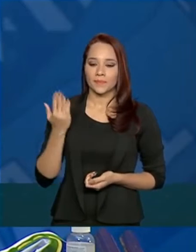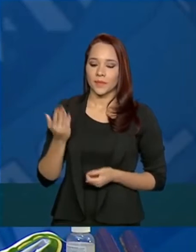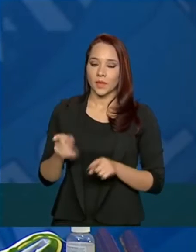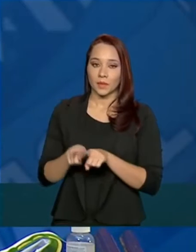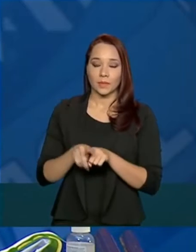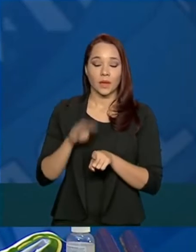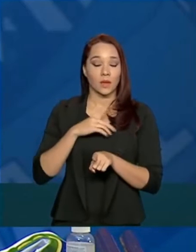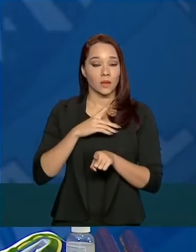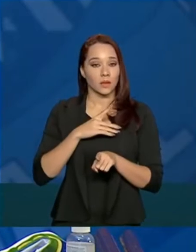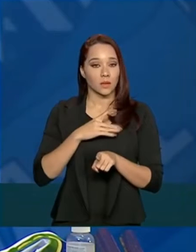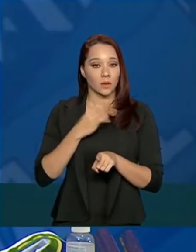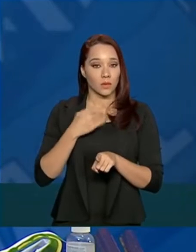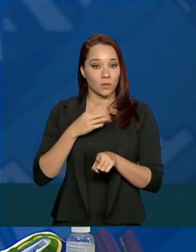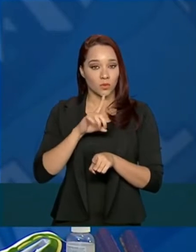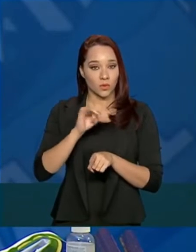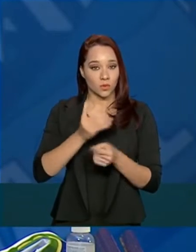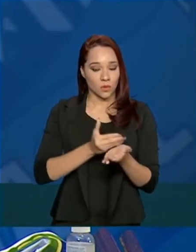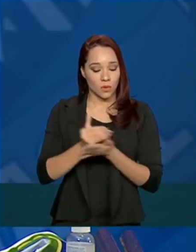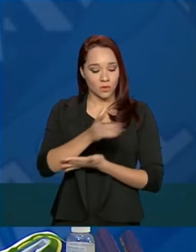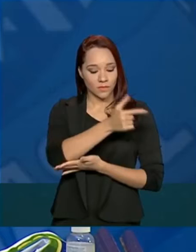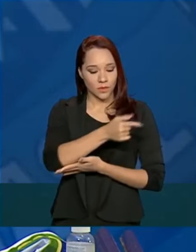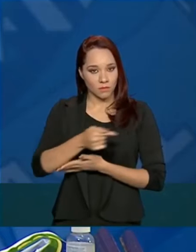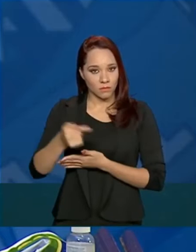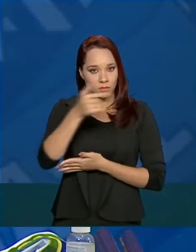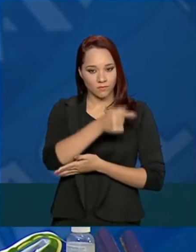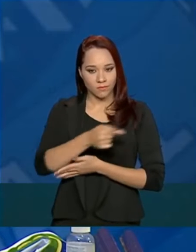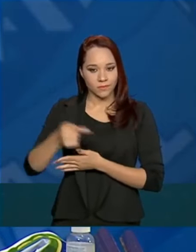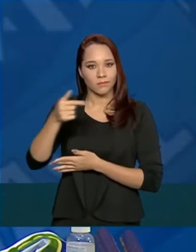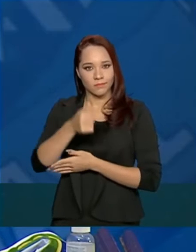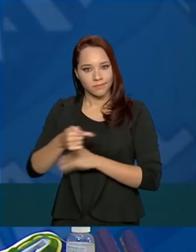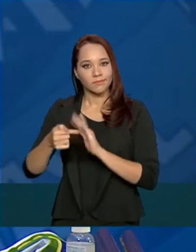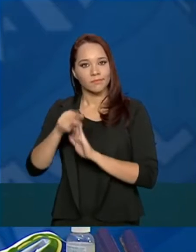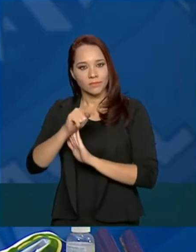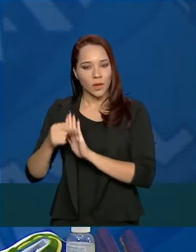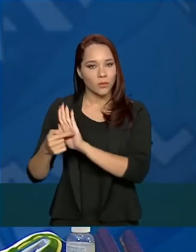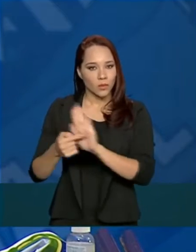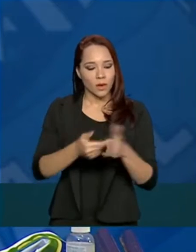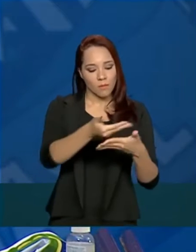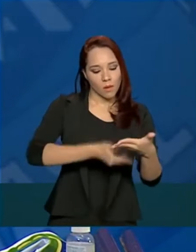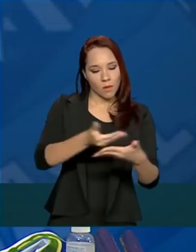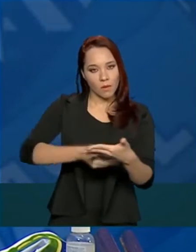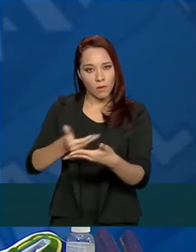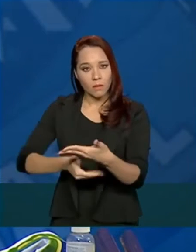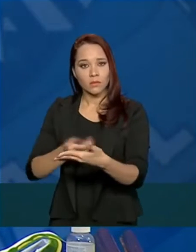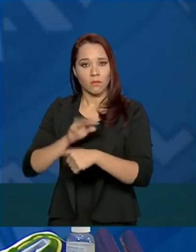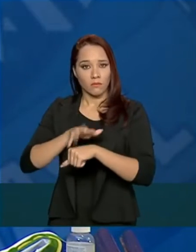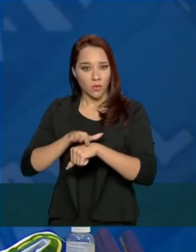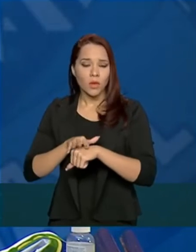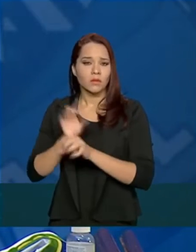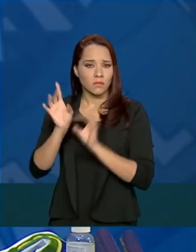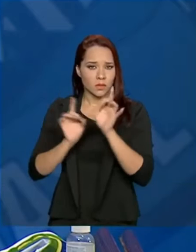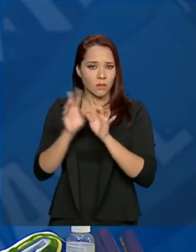a partir da data de hoje, a cada semana, nós iremos, portanto, apresentar o Boletim Epidemiológico Especial